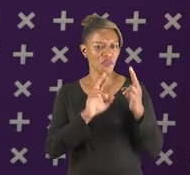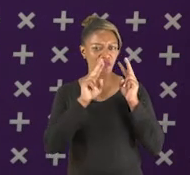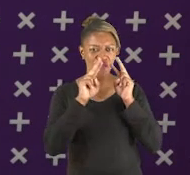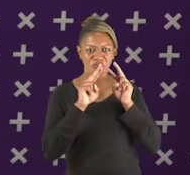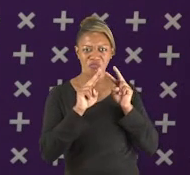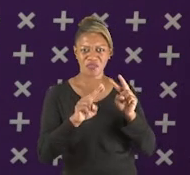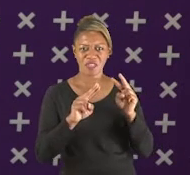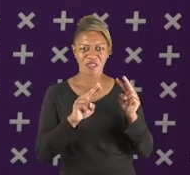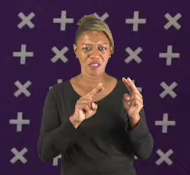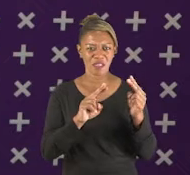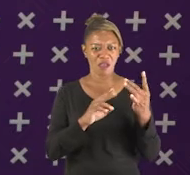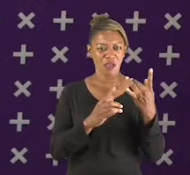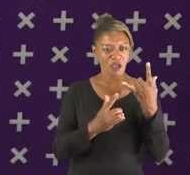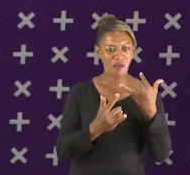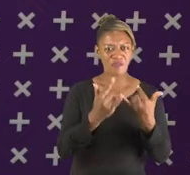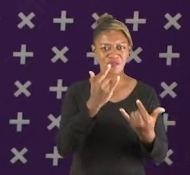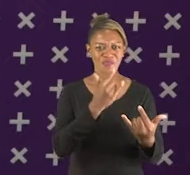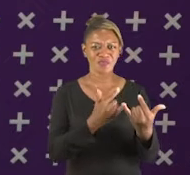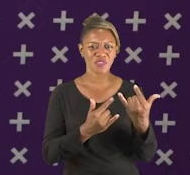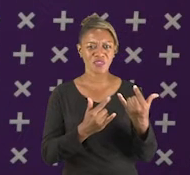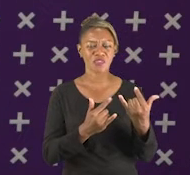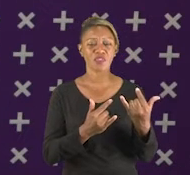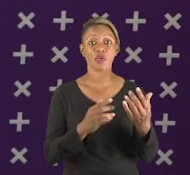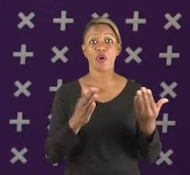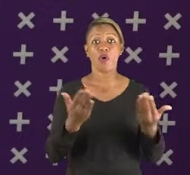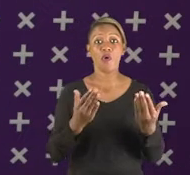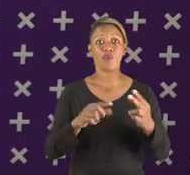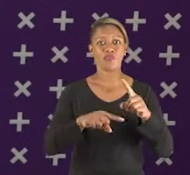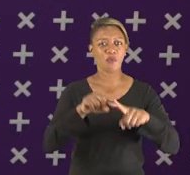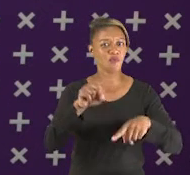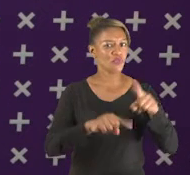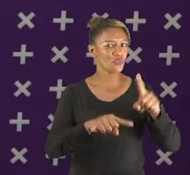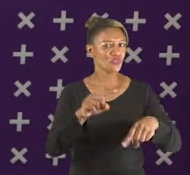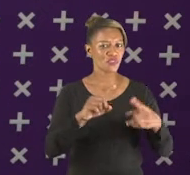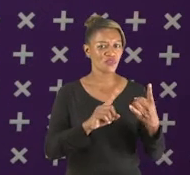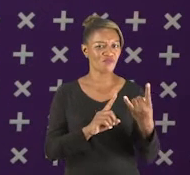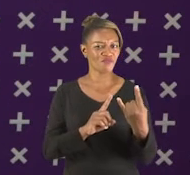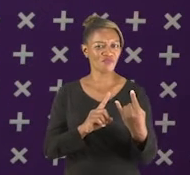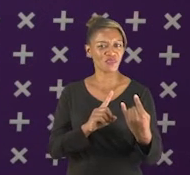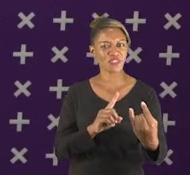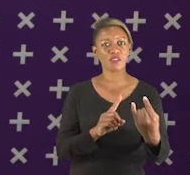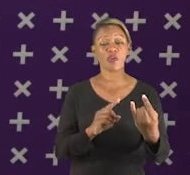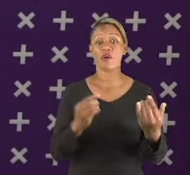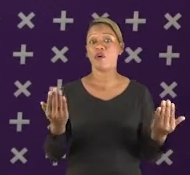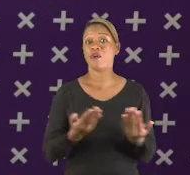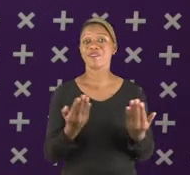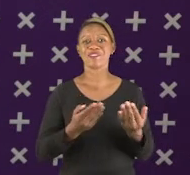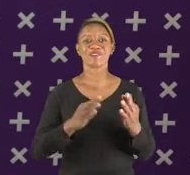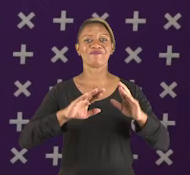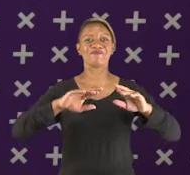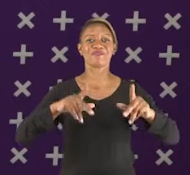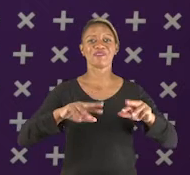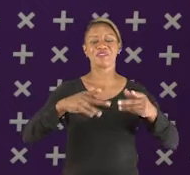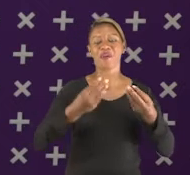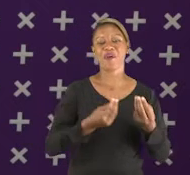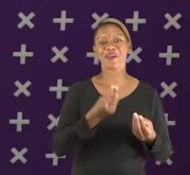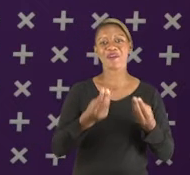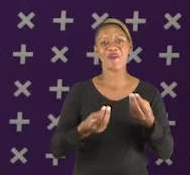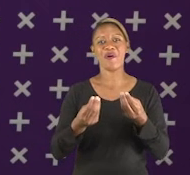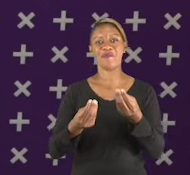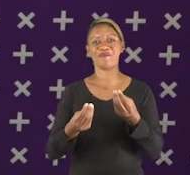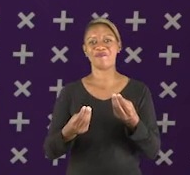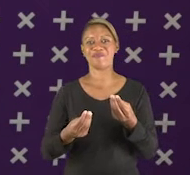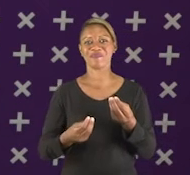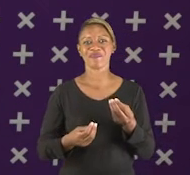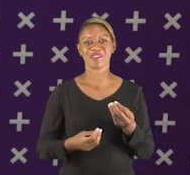produto ser atraentes e convidativo mas hoje a gente sabe que é concepção é totalmente diferente né É como se ele Jobs